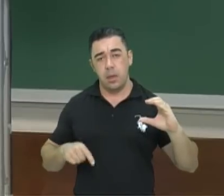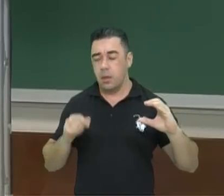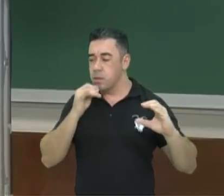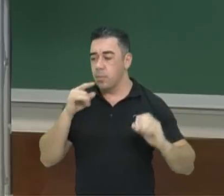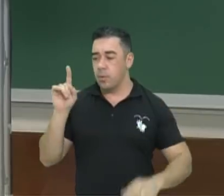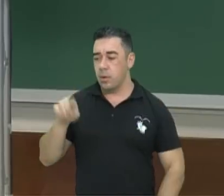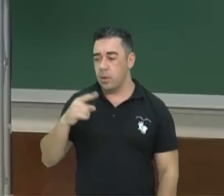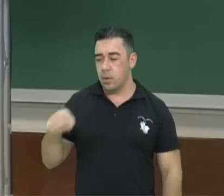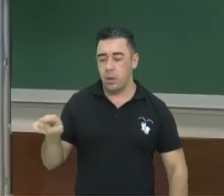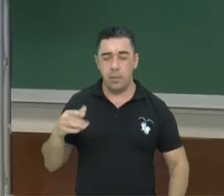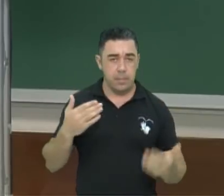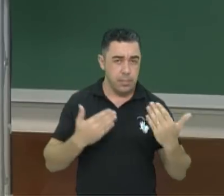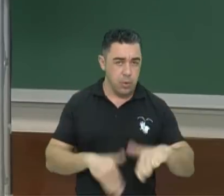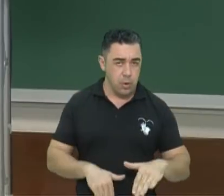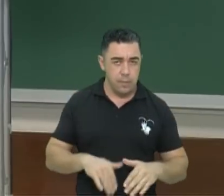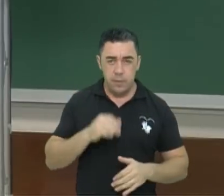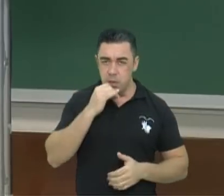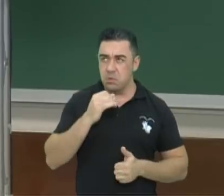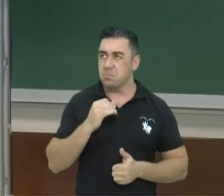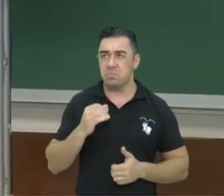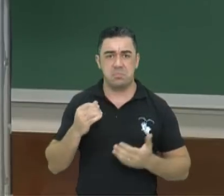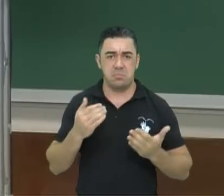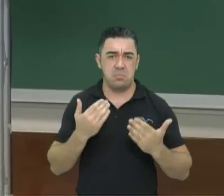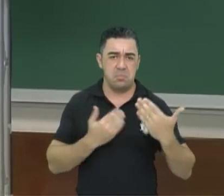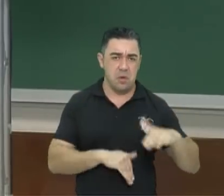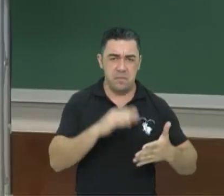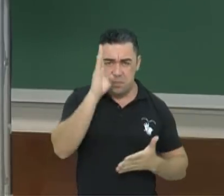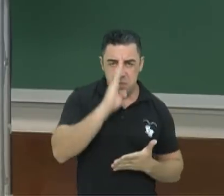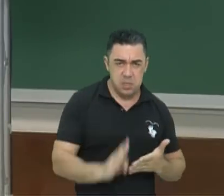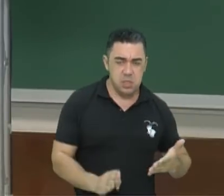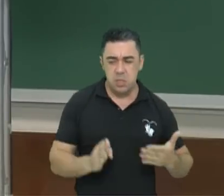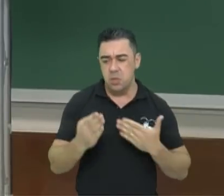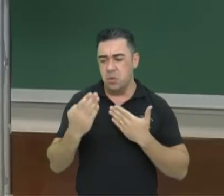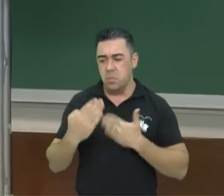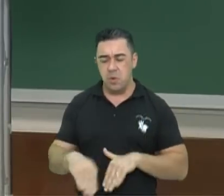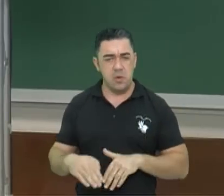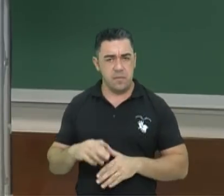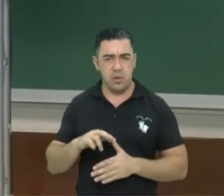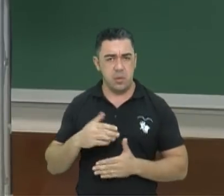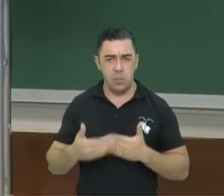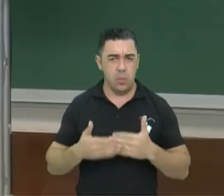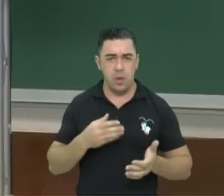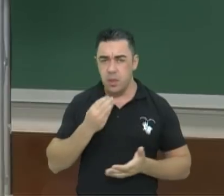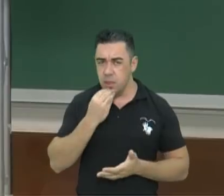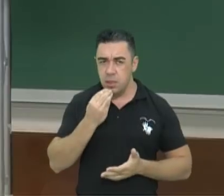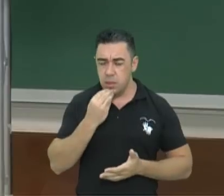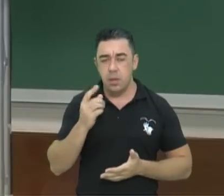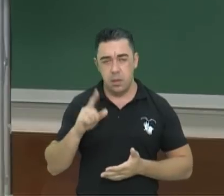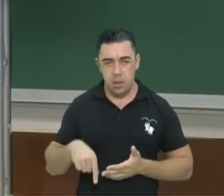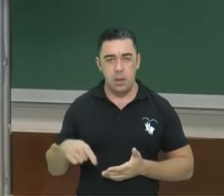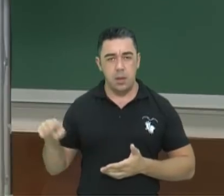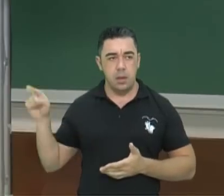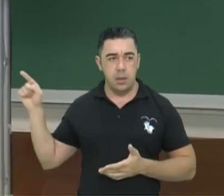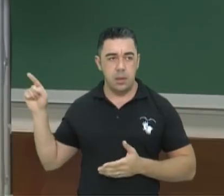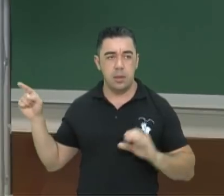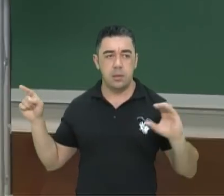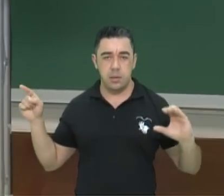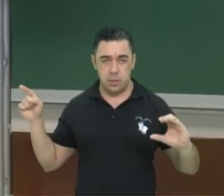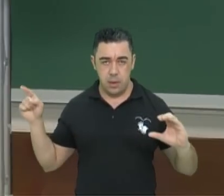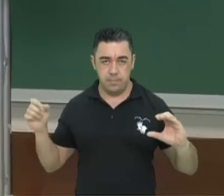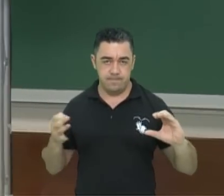né, uma prova, né, seja Prova Brasil, enfim, qualquer outro teste, eu marcaria a